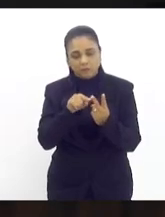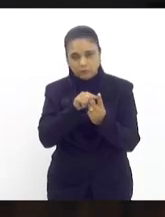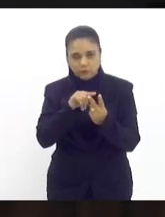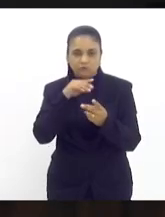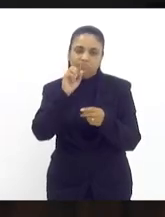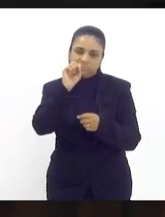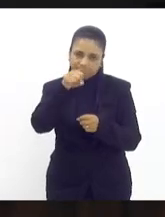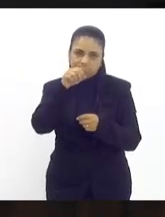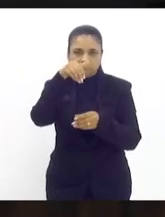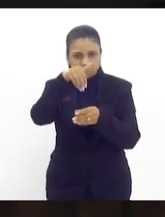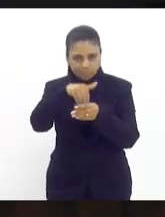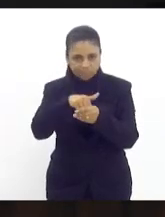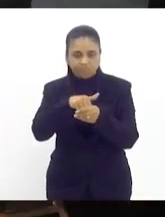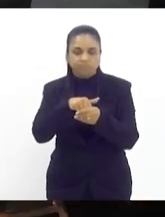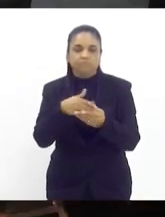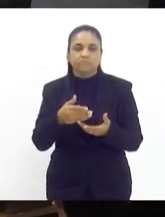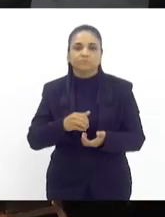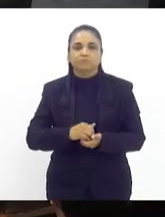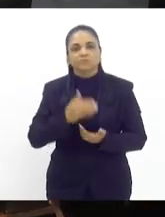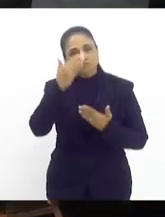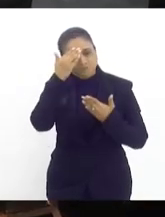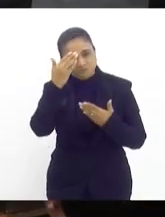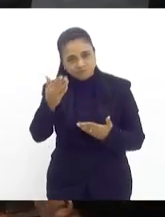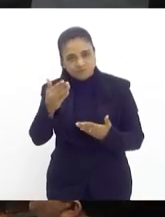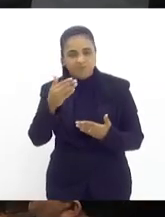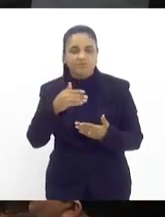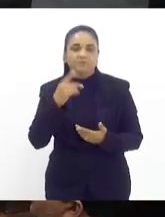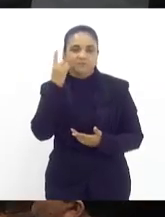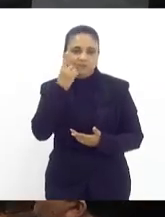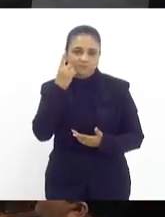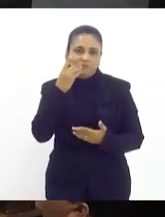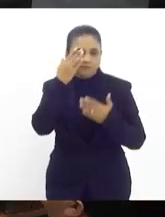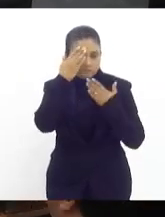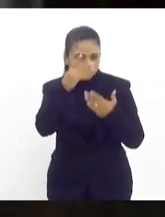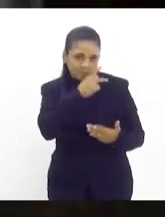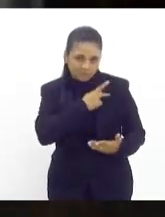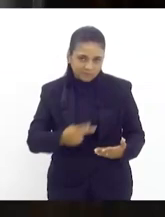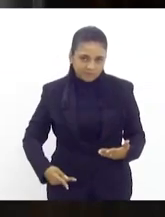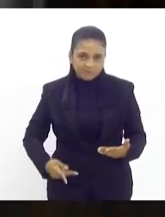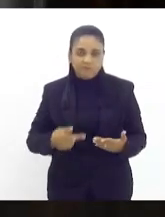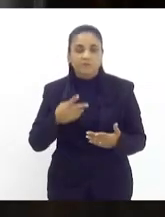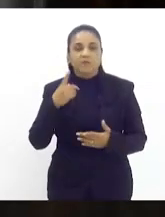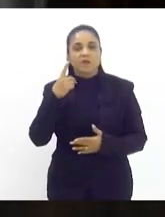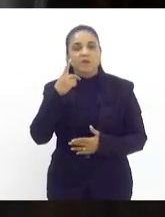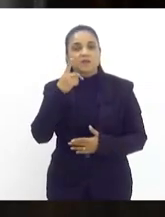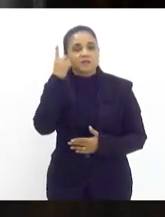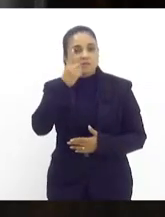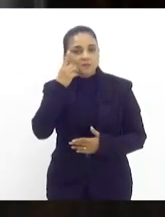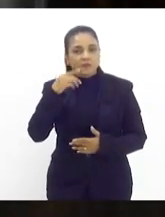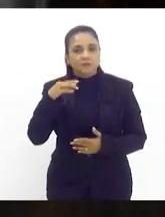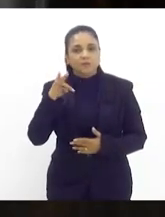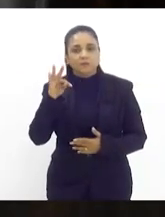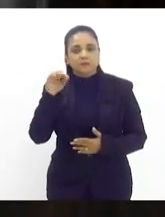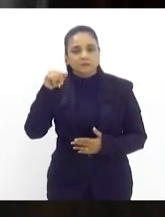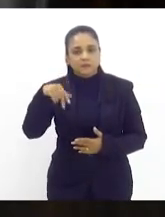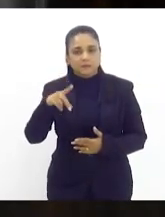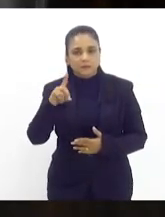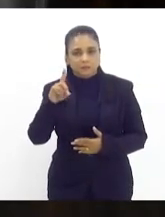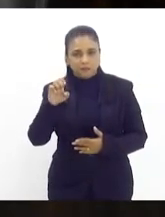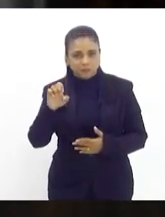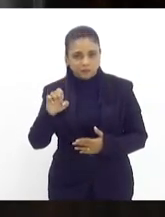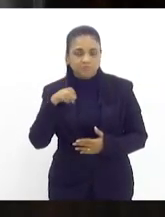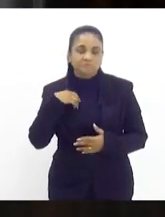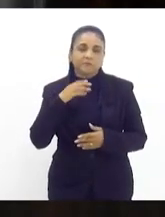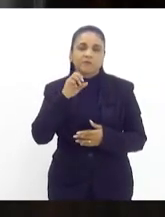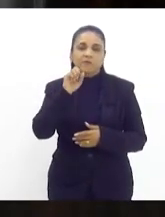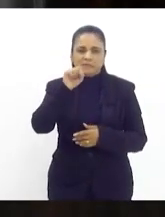Sérgio Fernandes, está registrado. Obrigado, presidente. Deputado Tandy Vieira. Presidente, o voto é